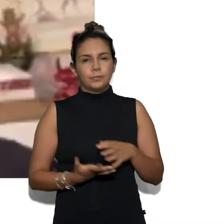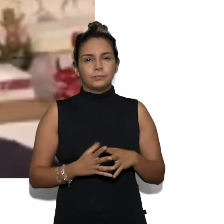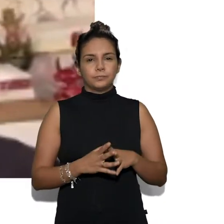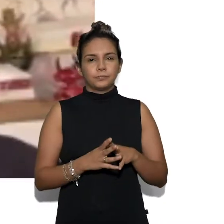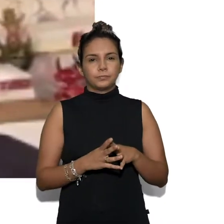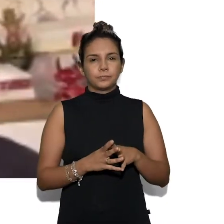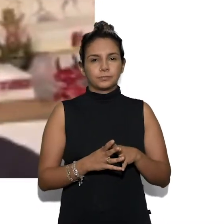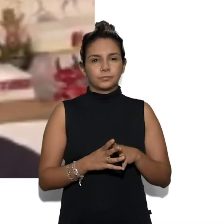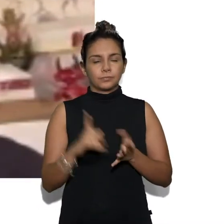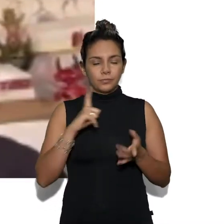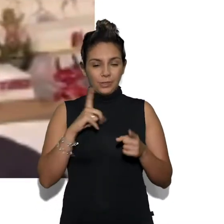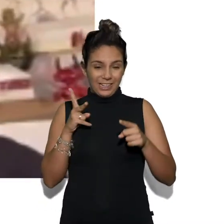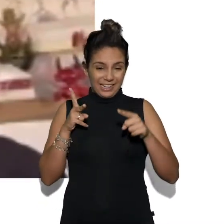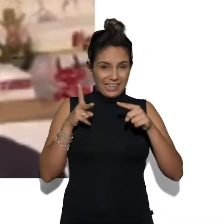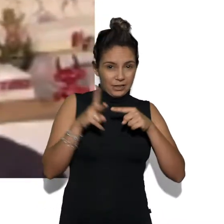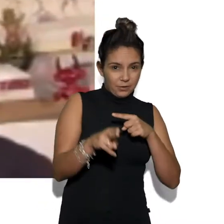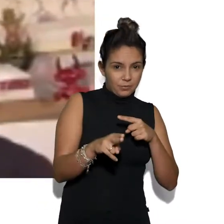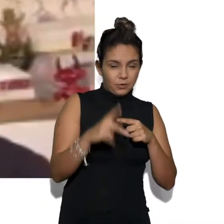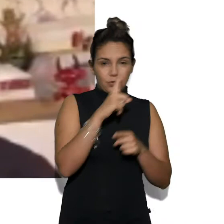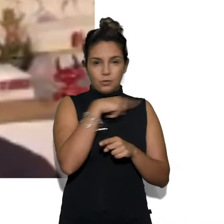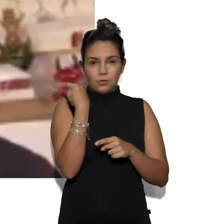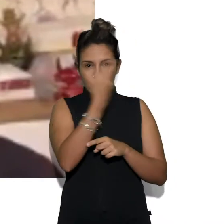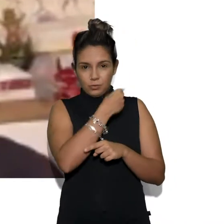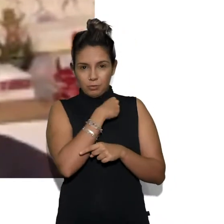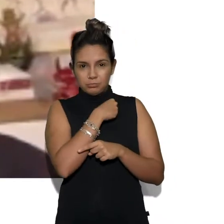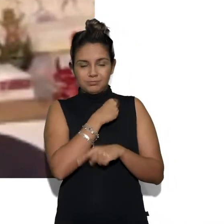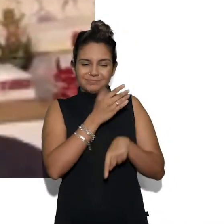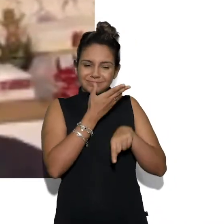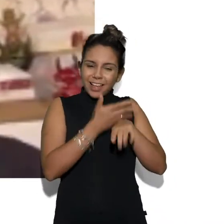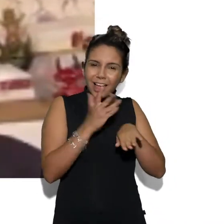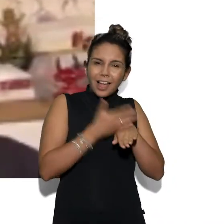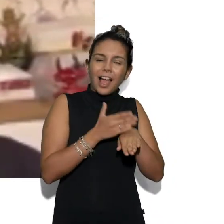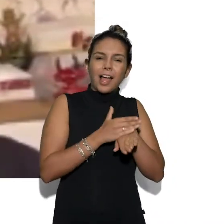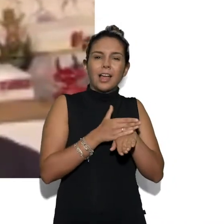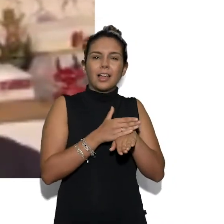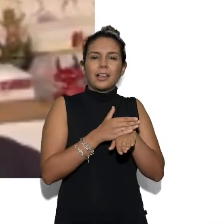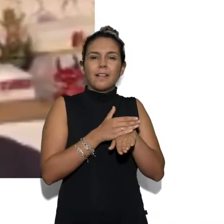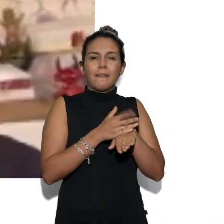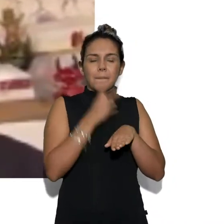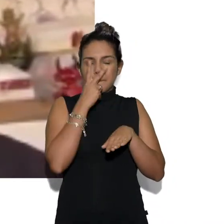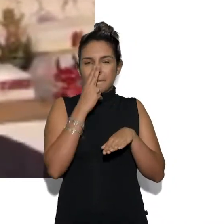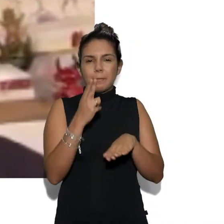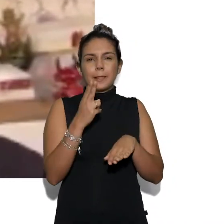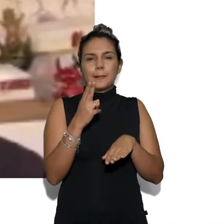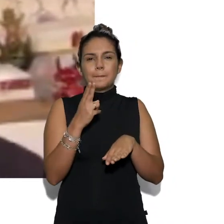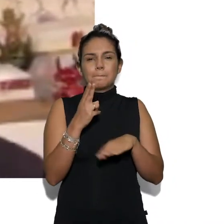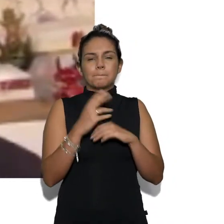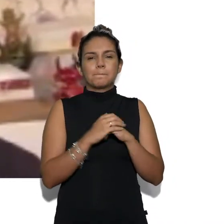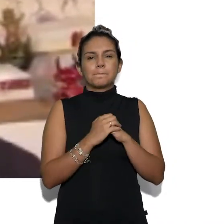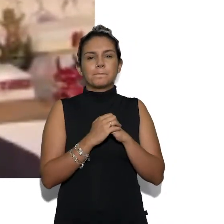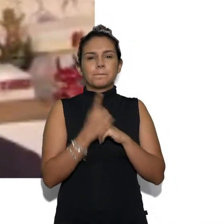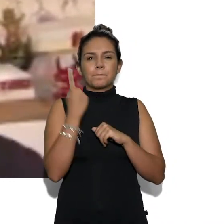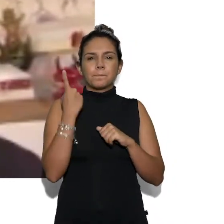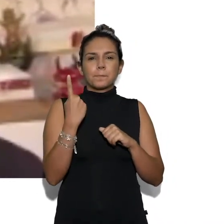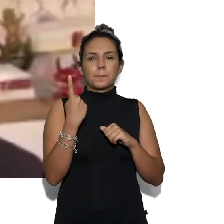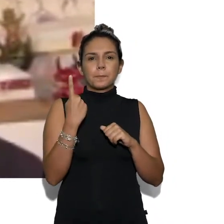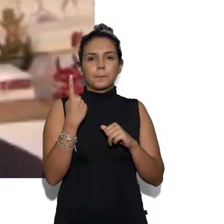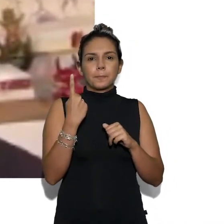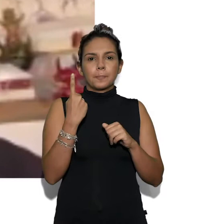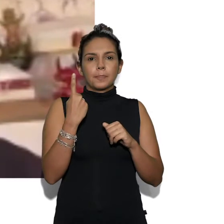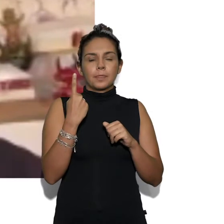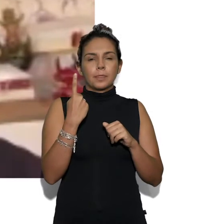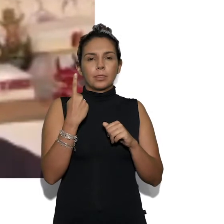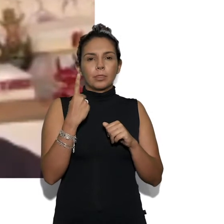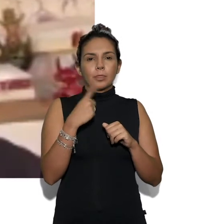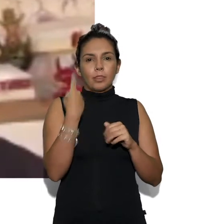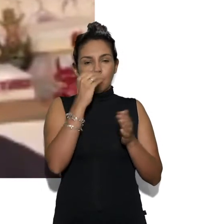Há uma interrupção tão grande nos nossos hábitos que isso parece suscitar uma suspensão da